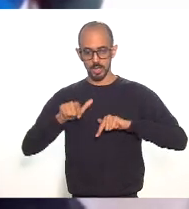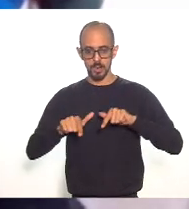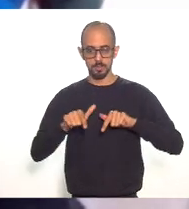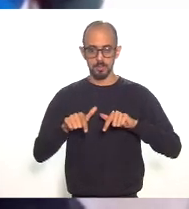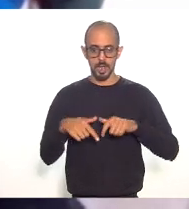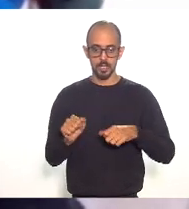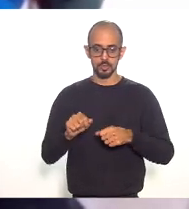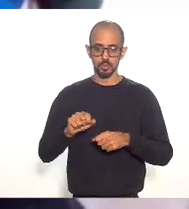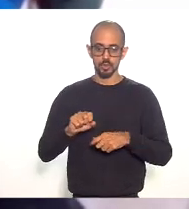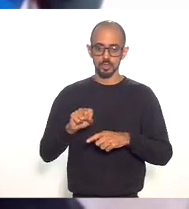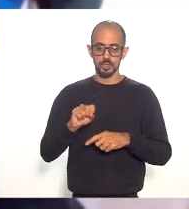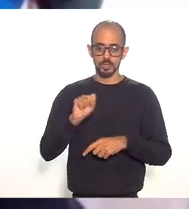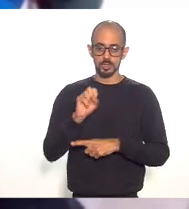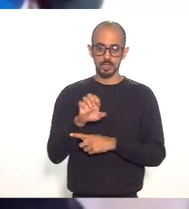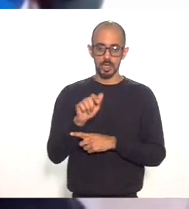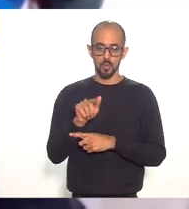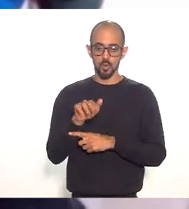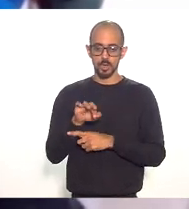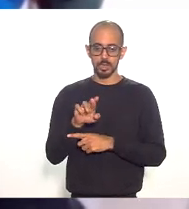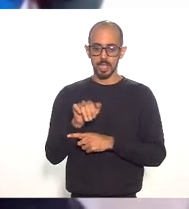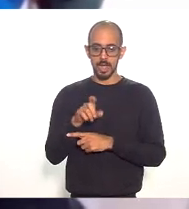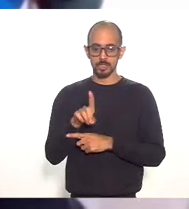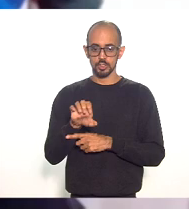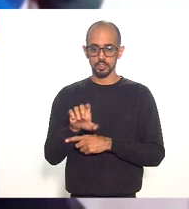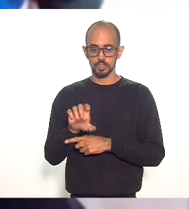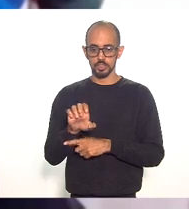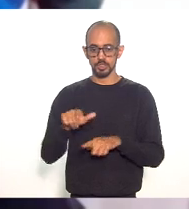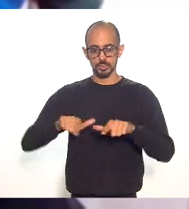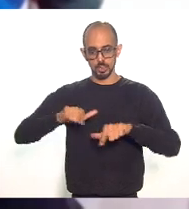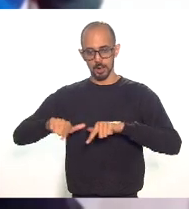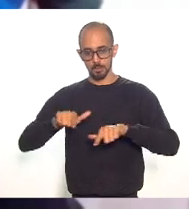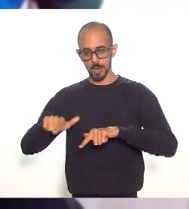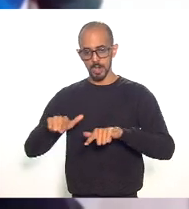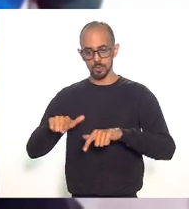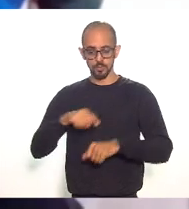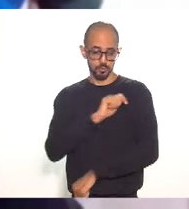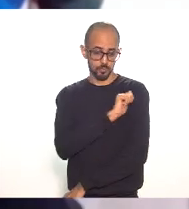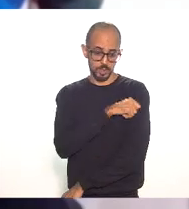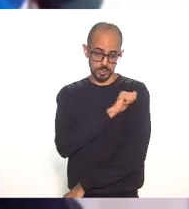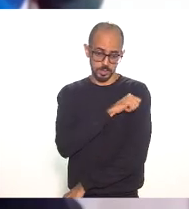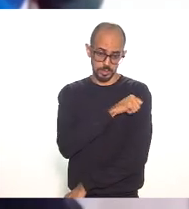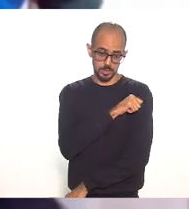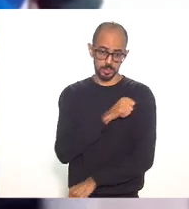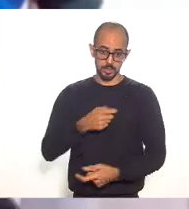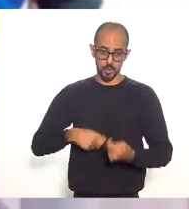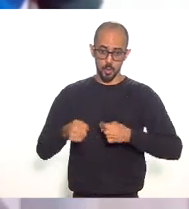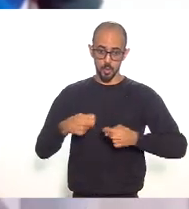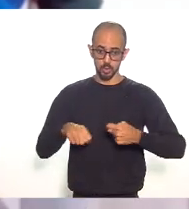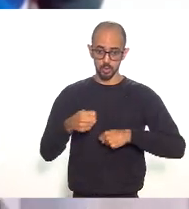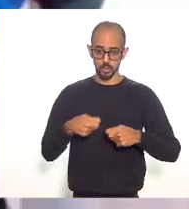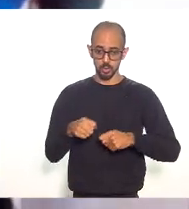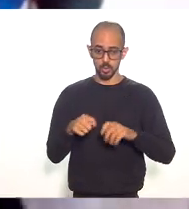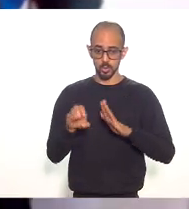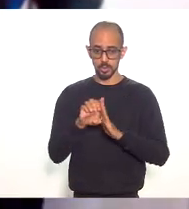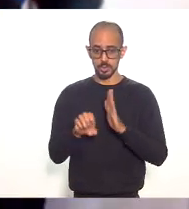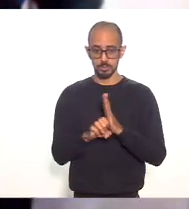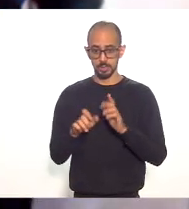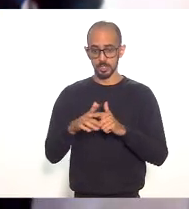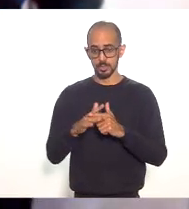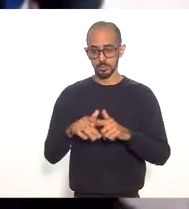Seguridade Social, de Economia, Indústria e Comércio e de Orçamento, Finanças, Fiscalização Financeira e Controle, as emendas de